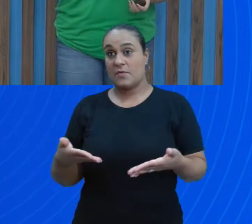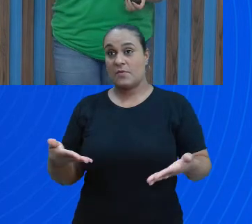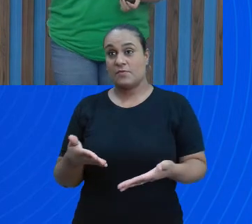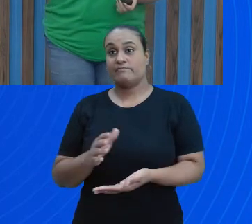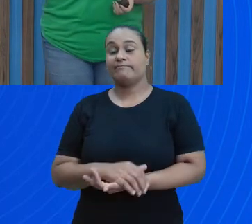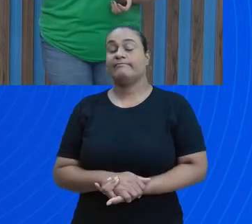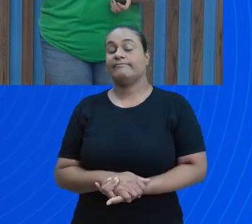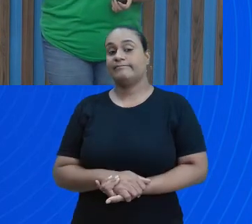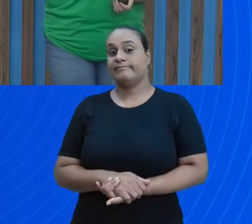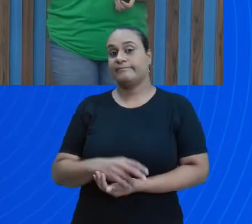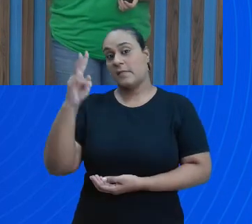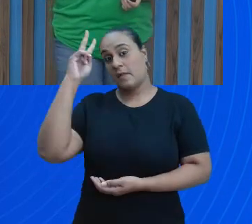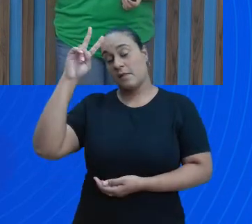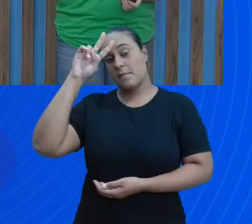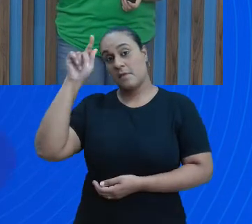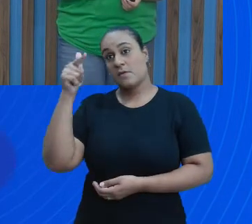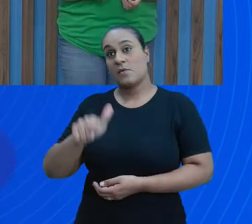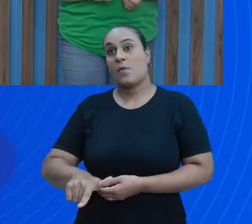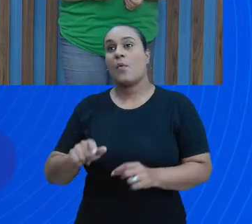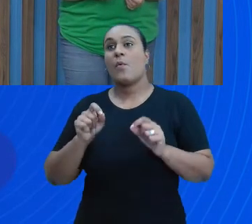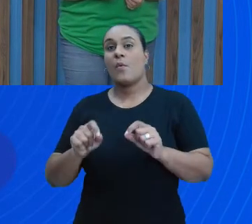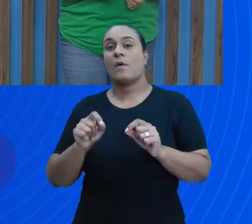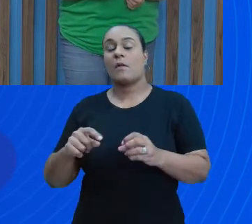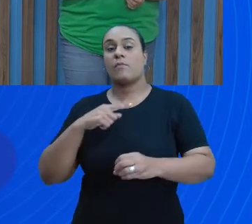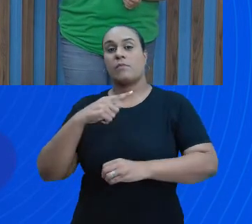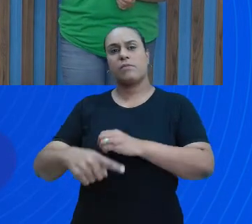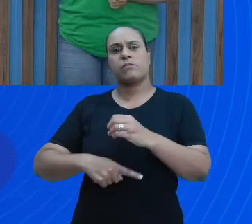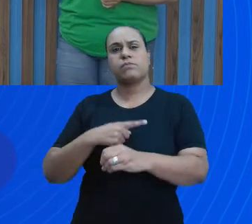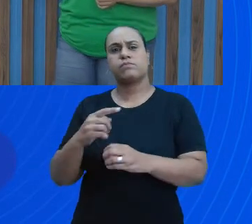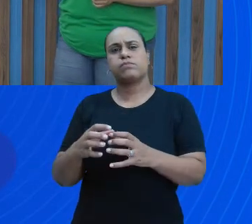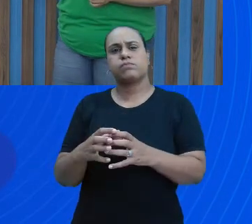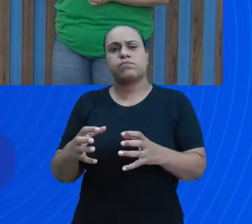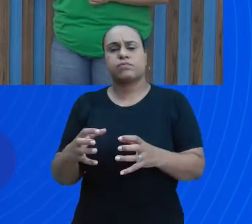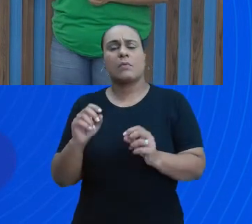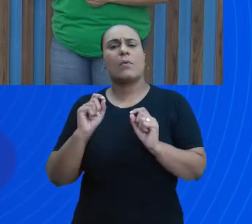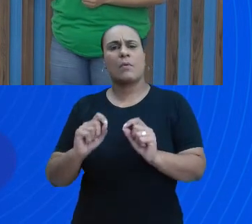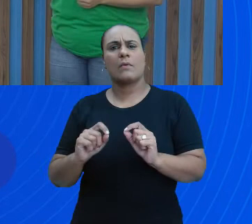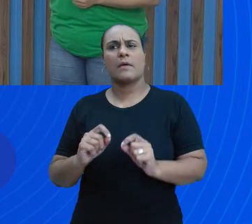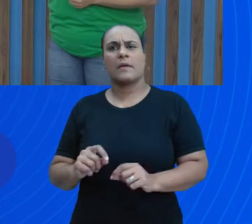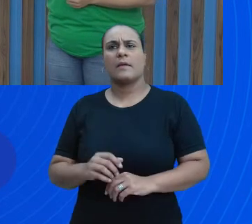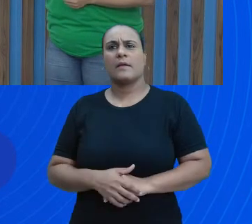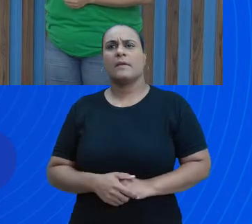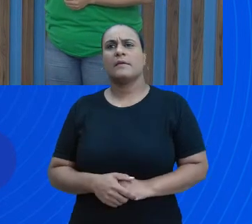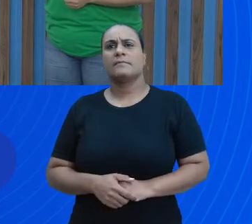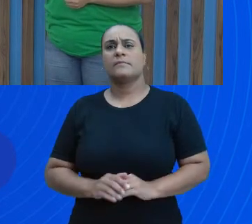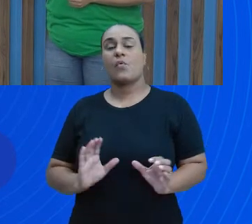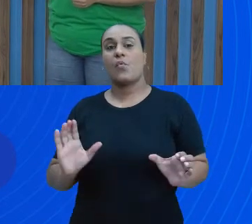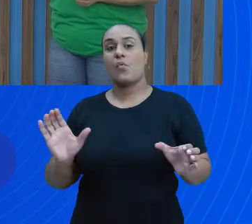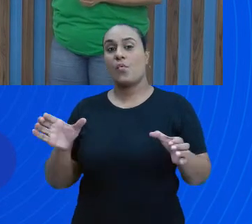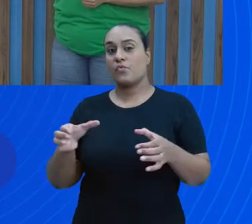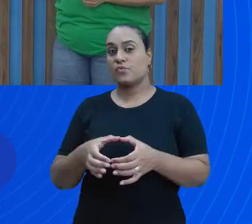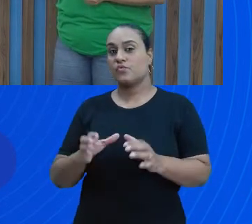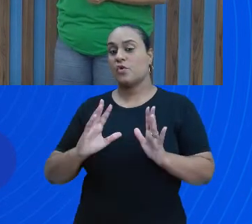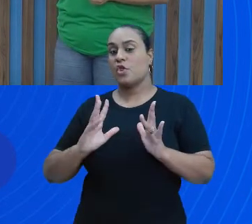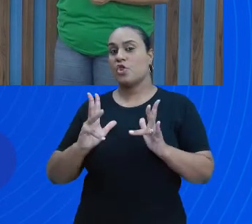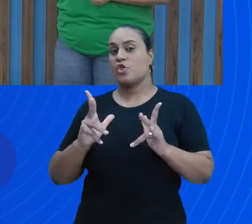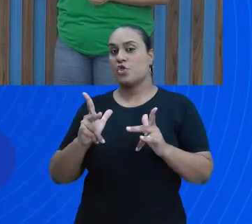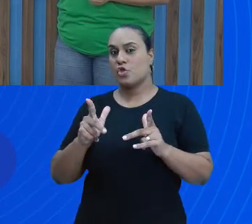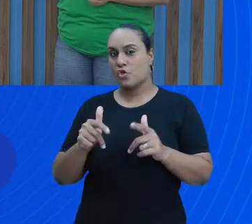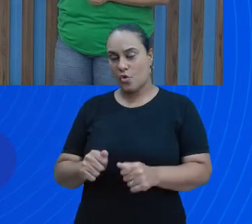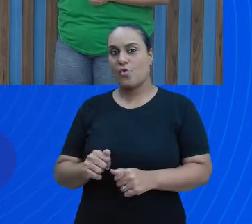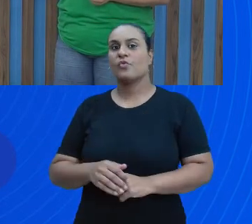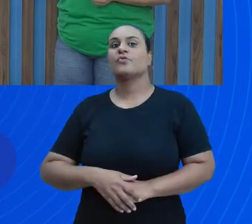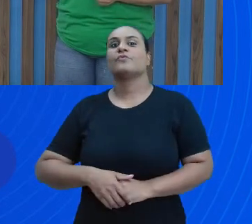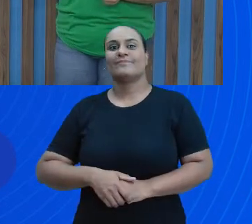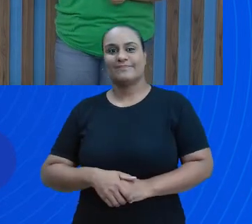relembrar um pouquinho aqui o que é o elemento químico, né? Vamos ver aqui, ó. Conjunto de todos os átomos que